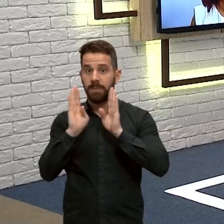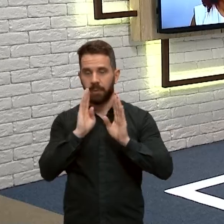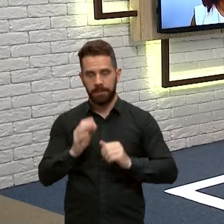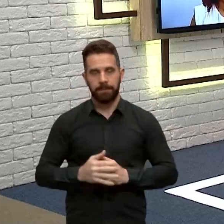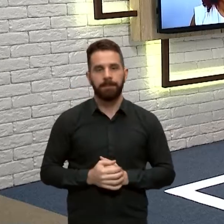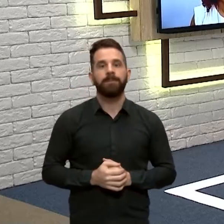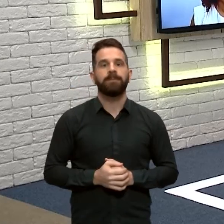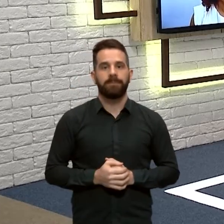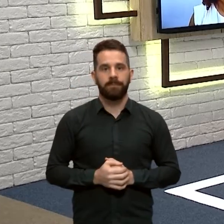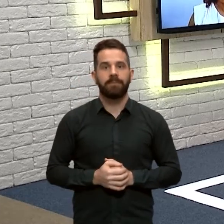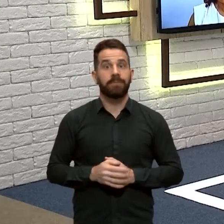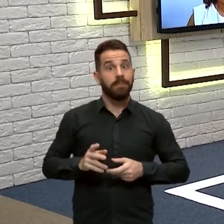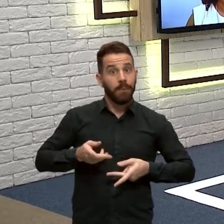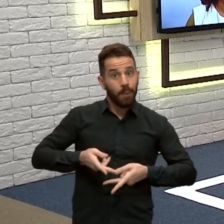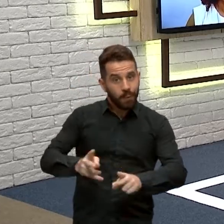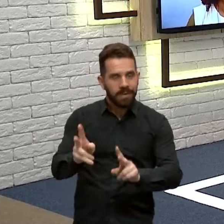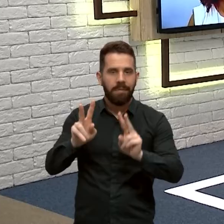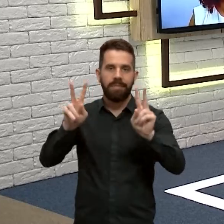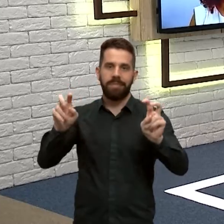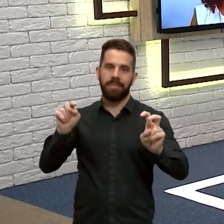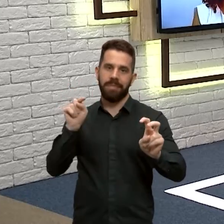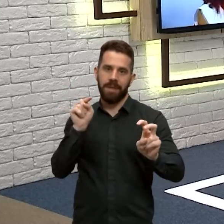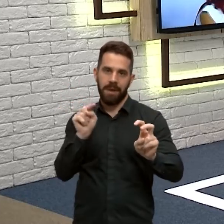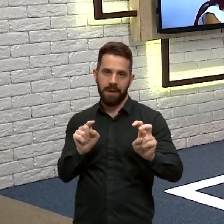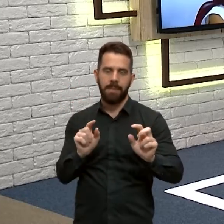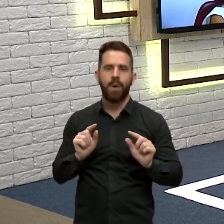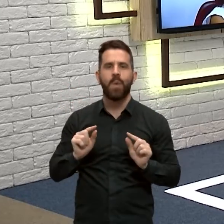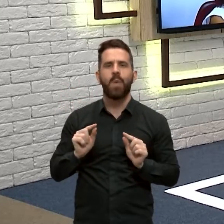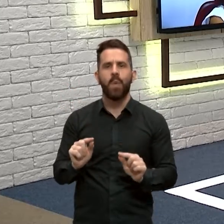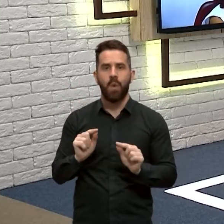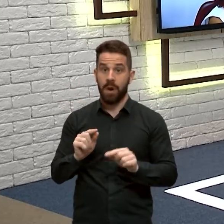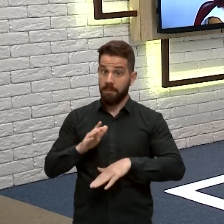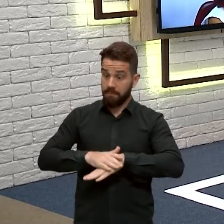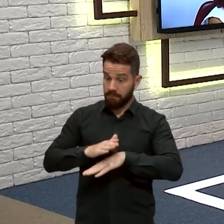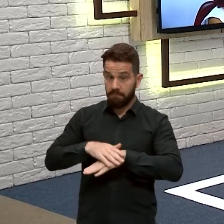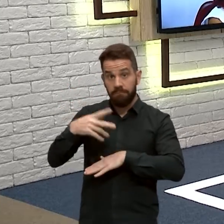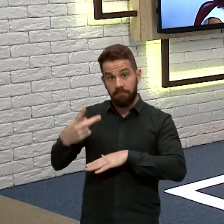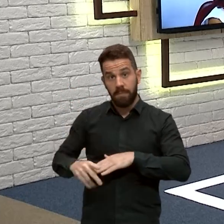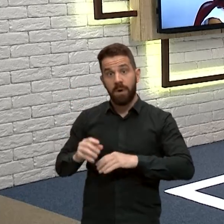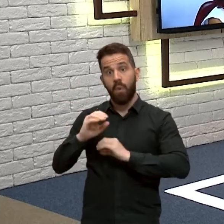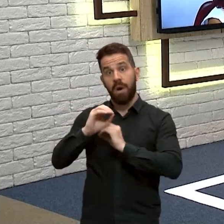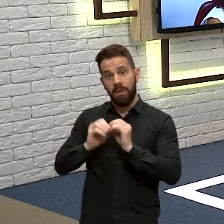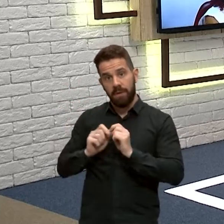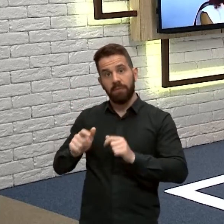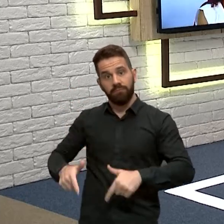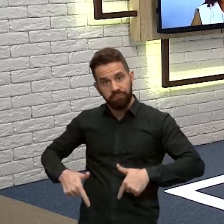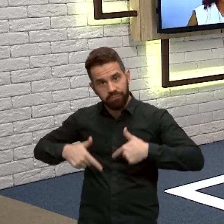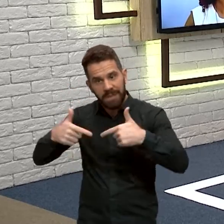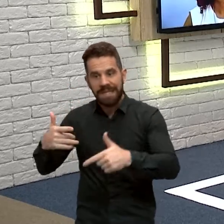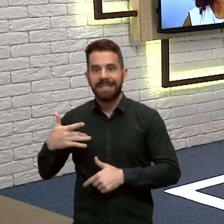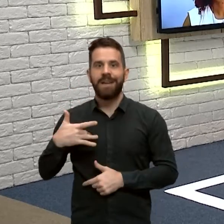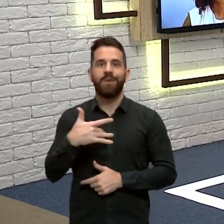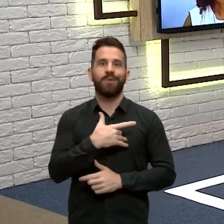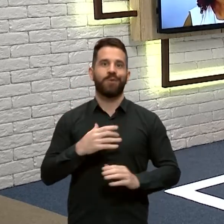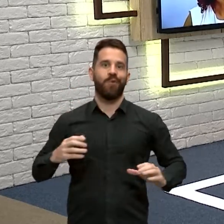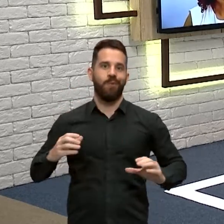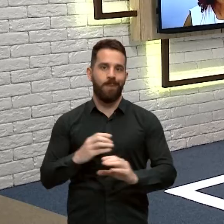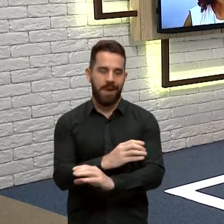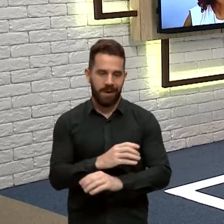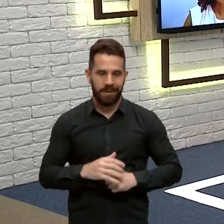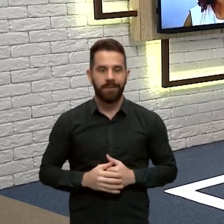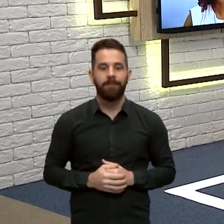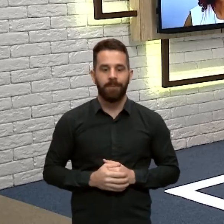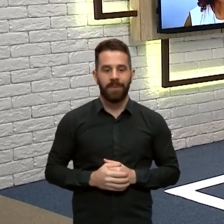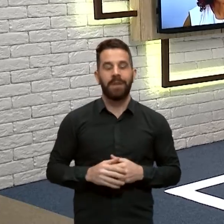Bom, e nós continuamos a falar a respeito da ação da UFG sobre saúde integral. A Jordana